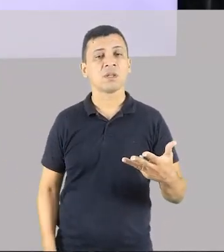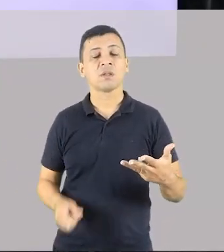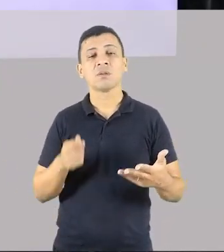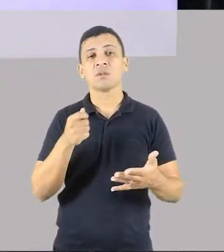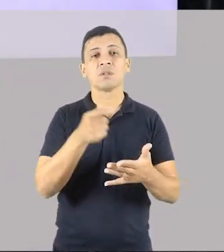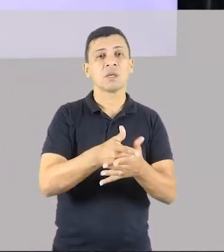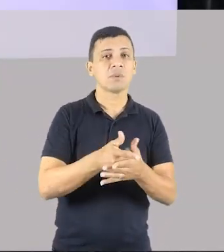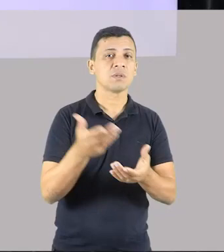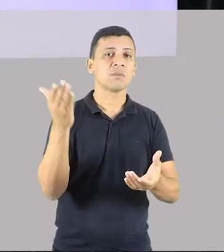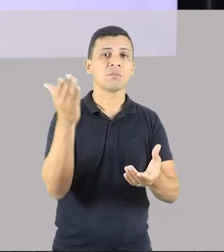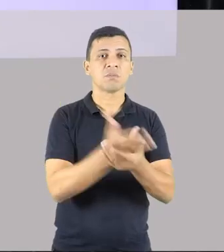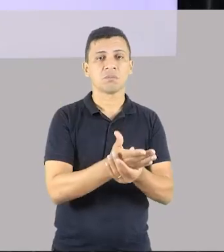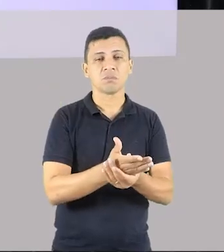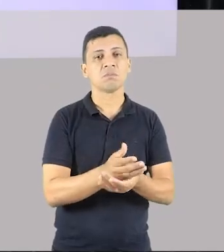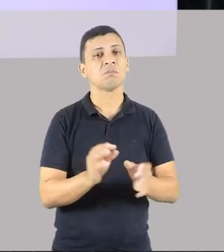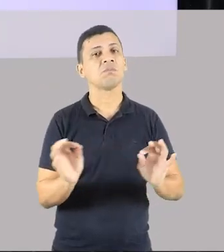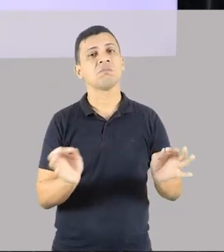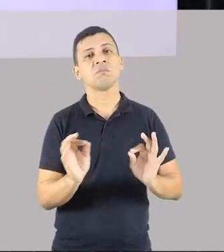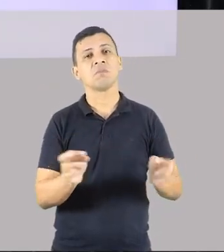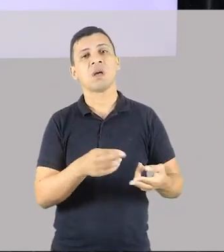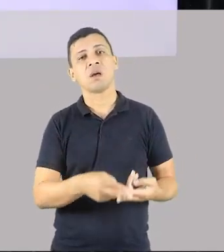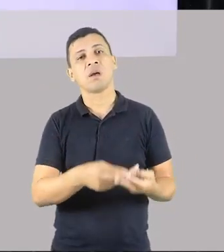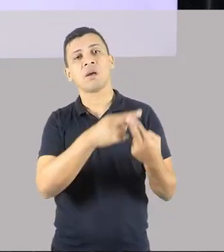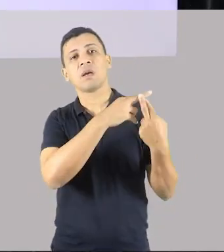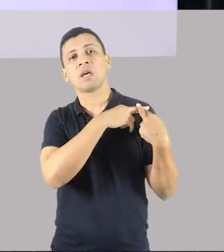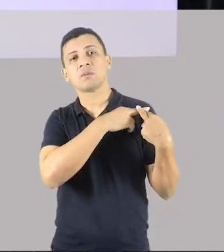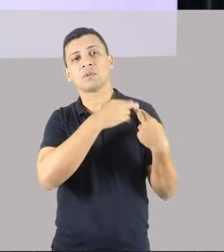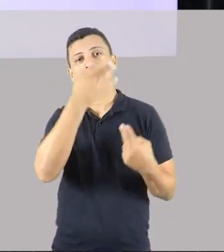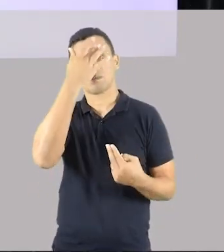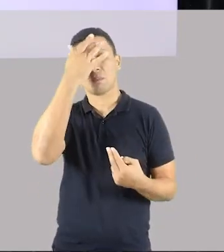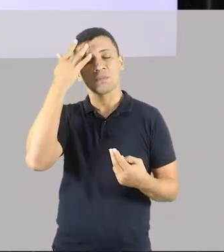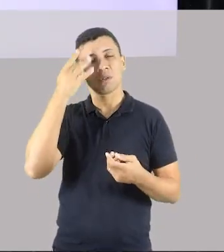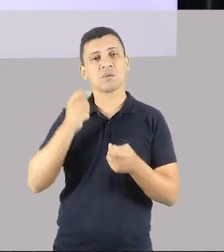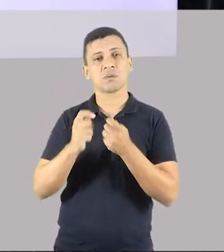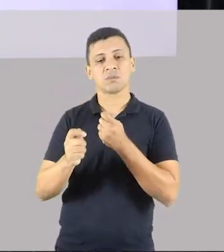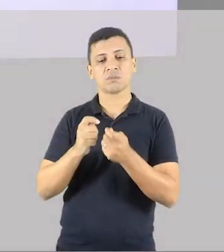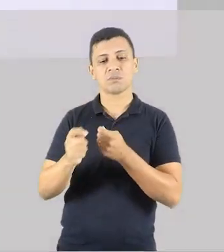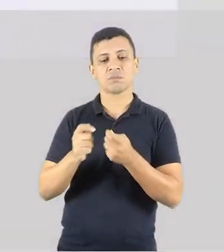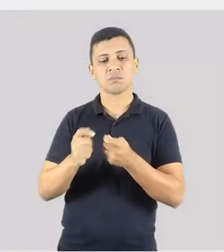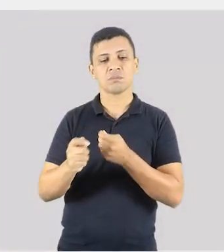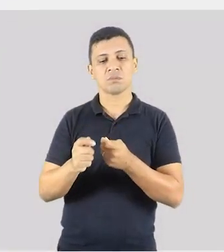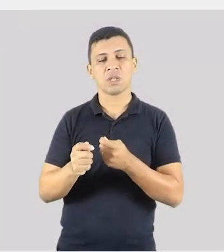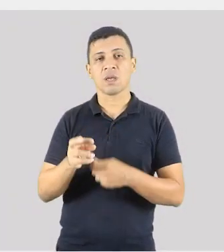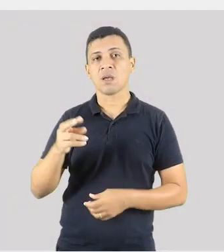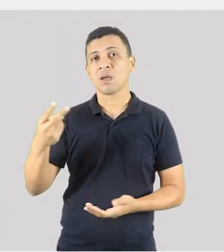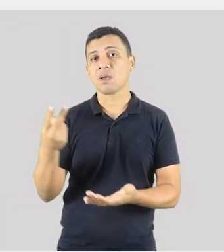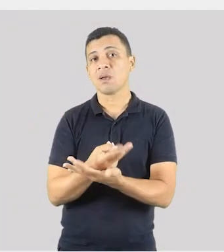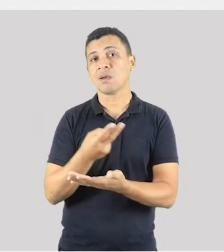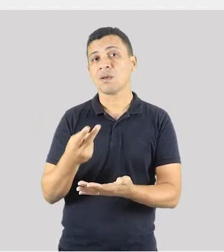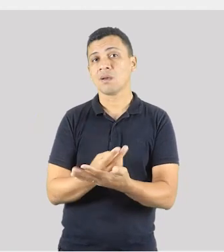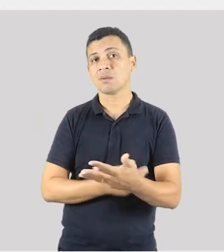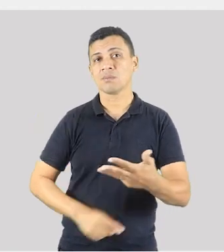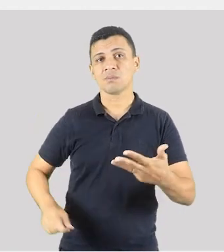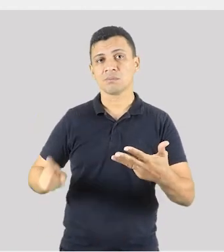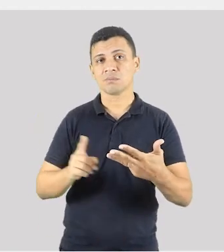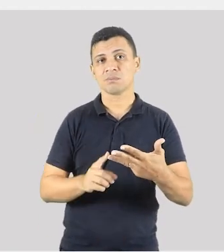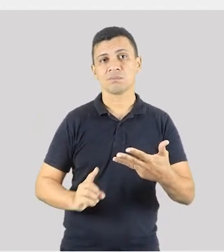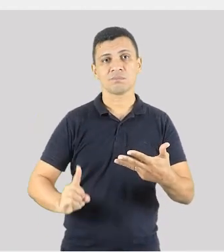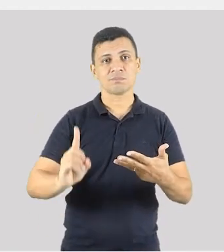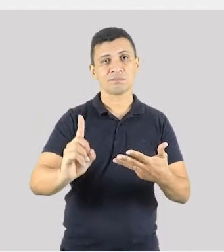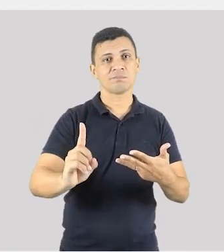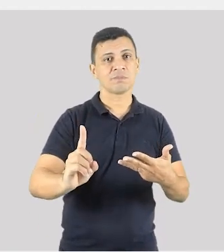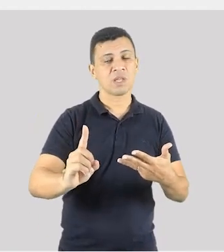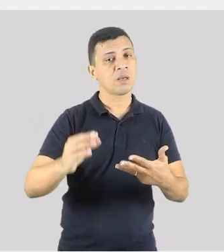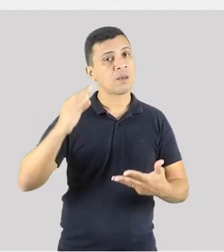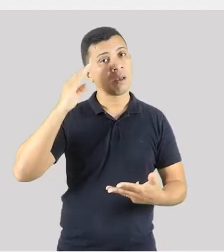despesas processuais sem exceção serão de responsabilidade do administrado. Muito claramente nós temos a resposta errada, em razão do